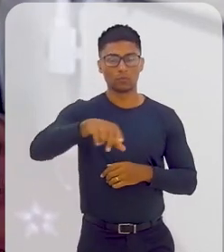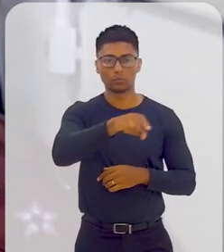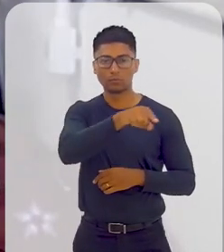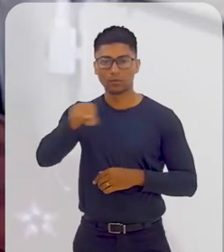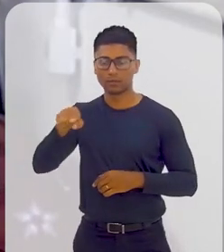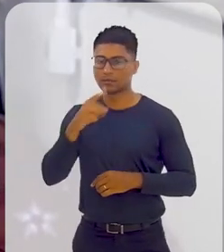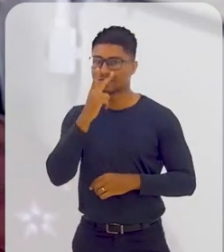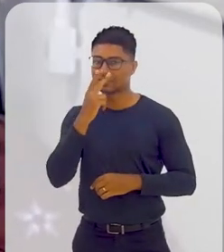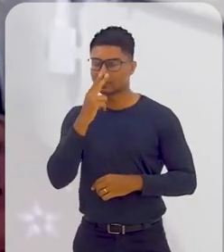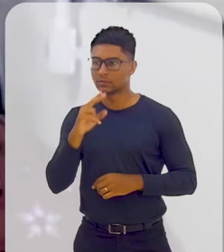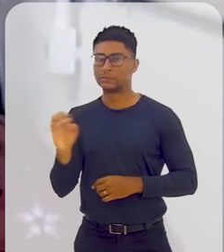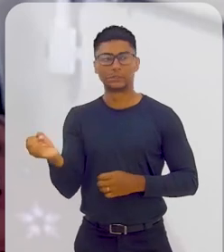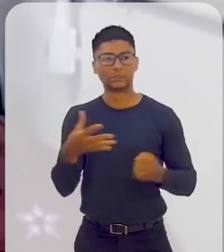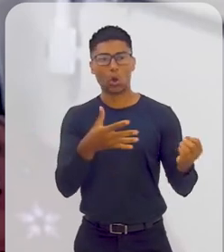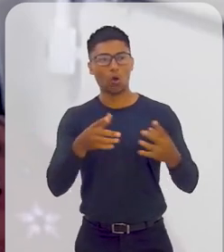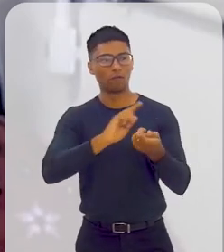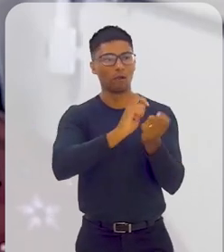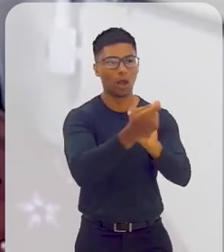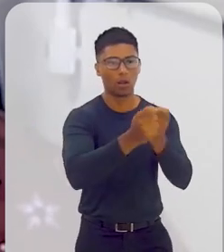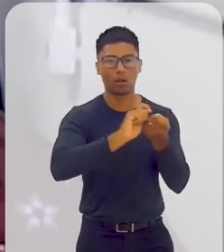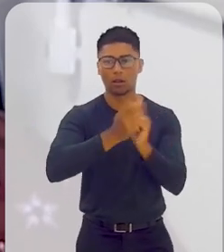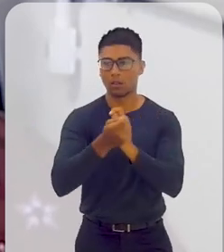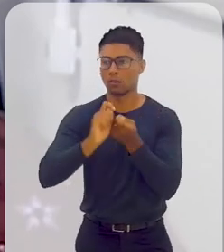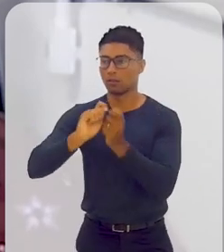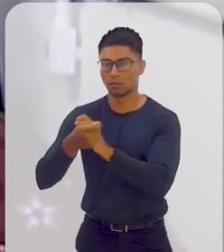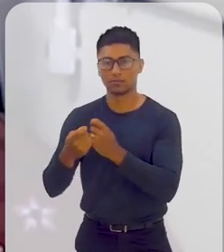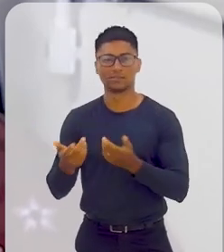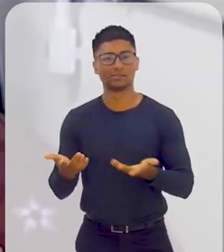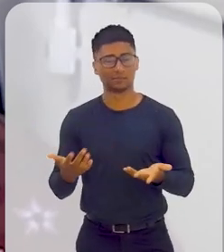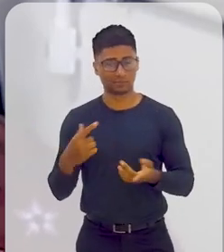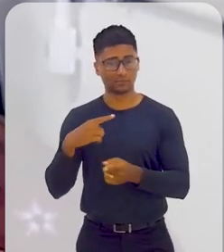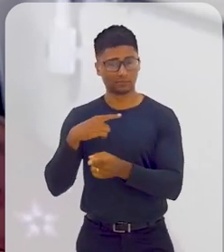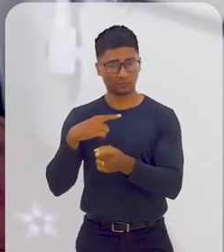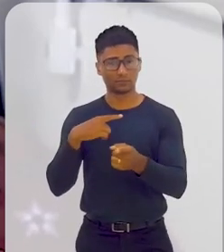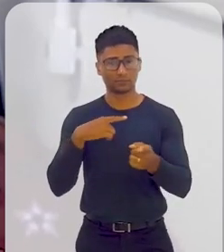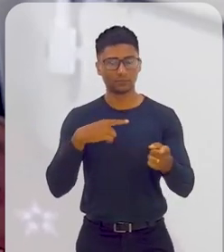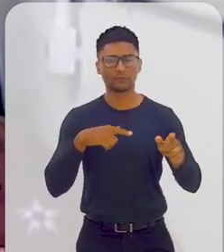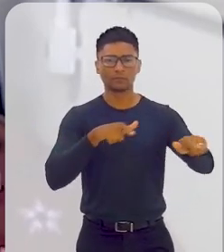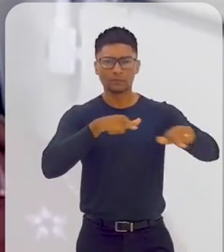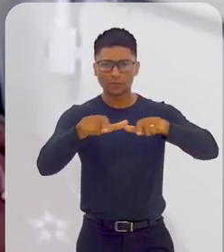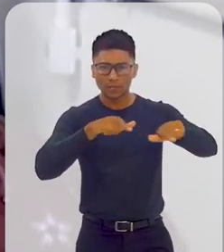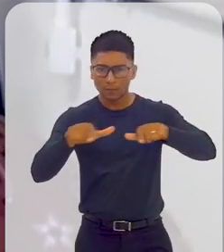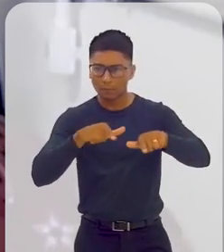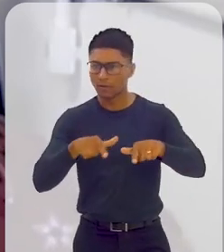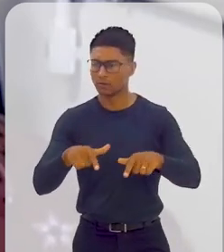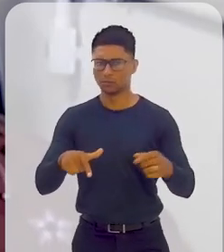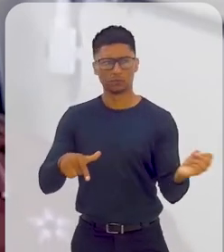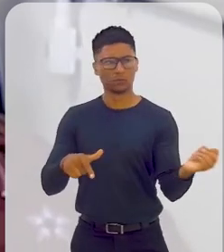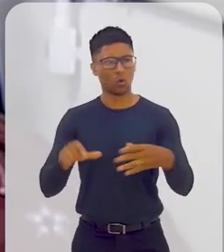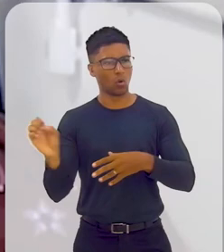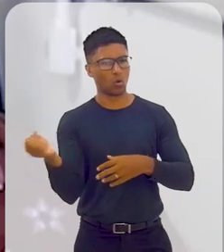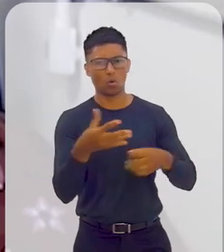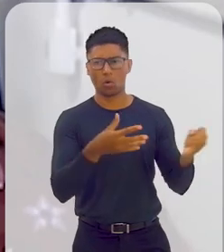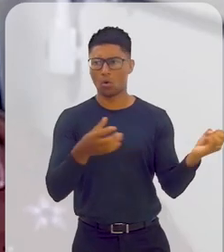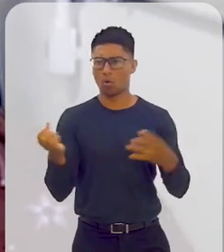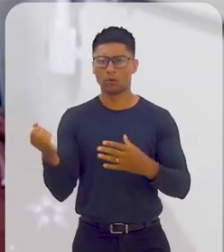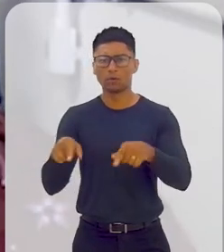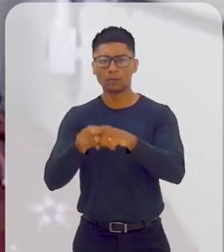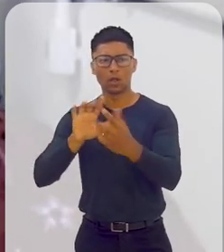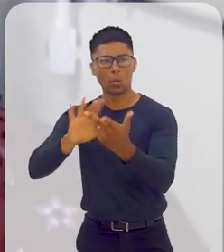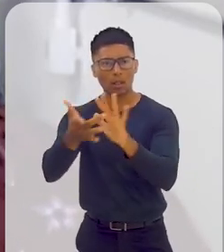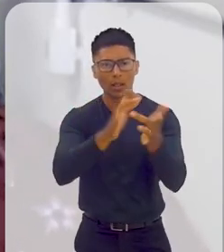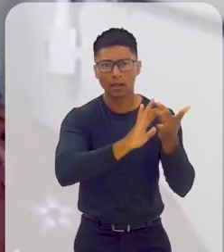passando por uma reconfiguração, né? Outras formas de trabalhar, outras formas de